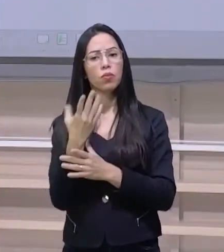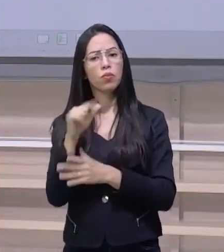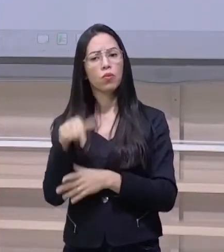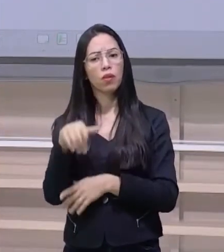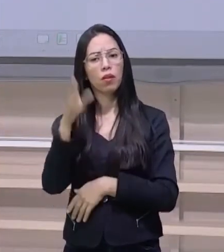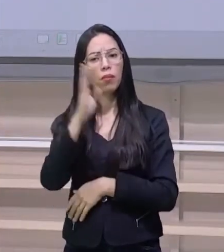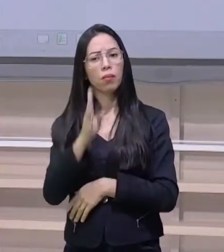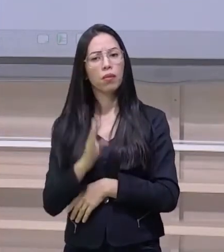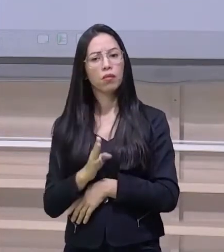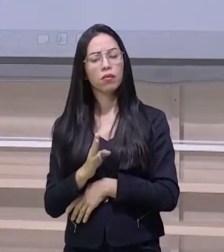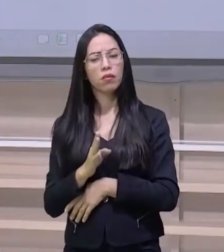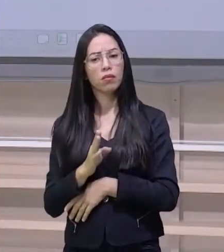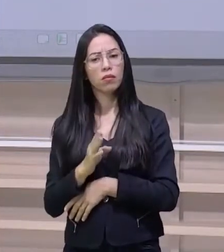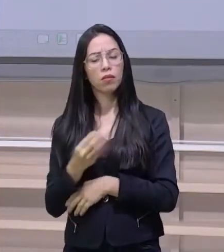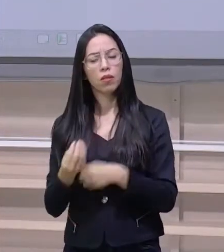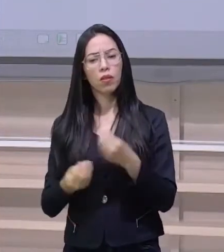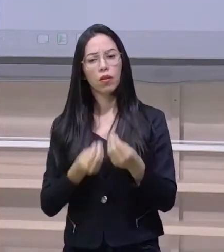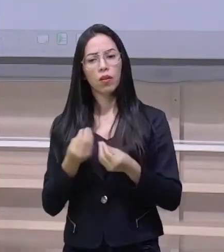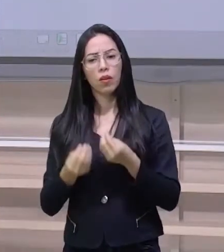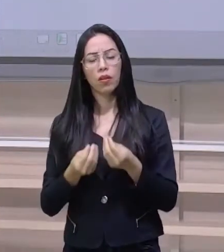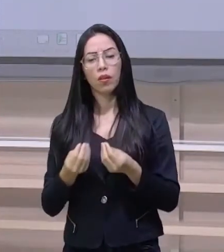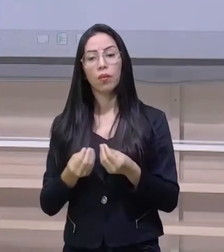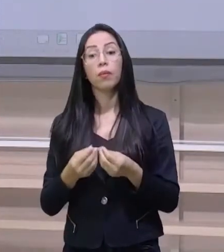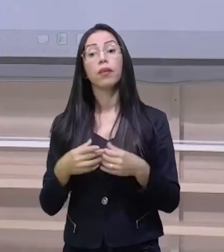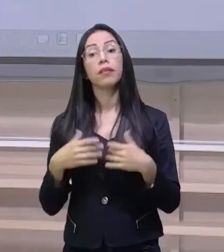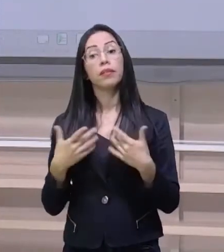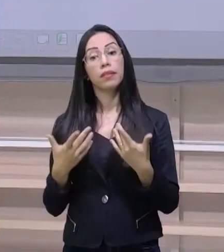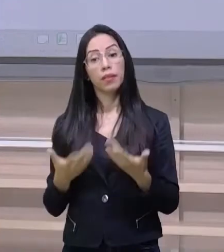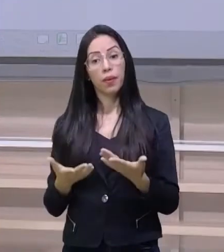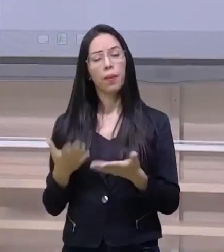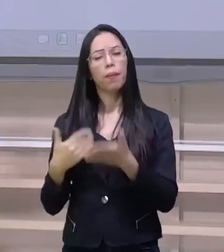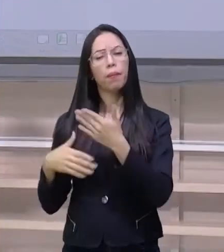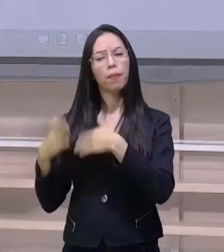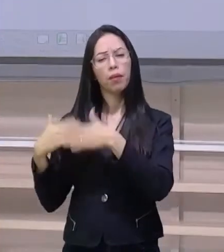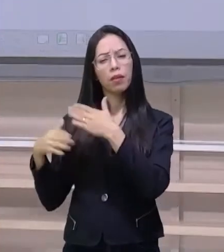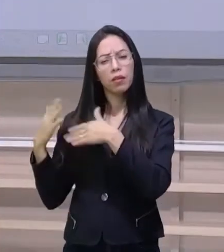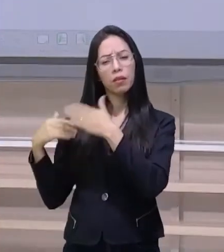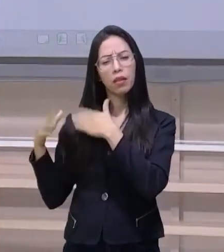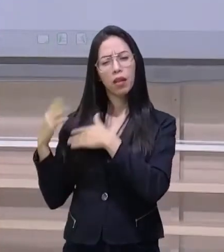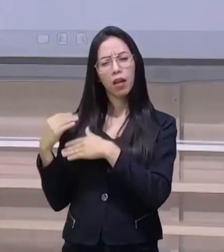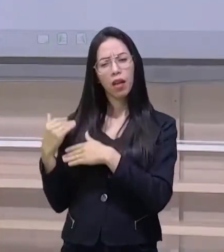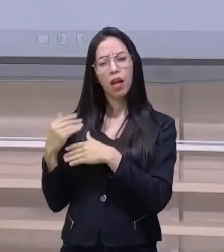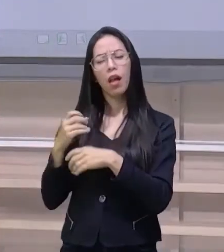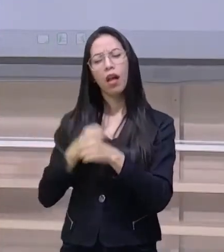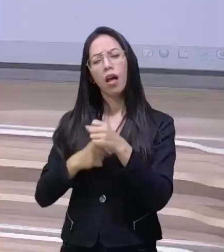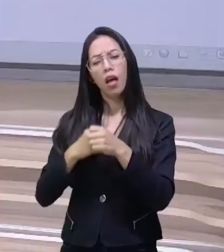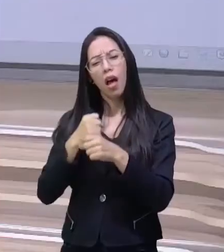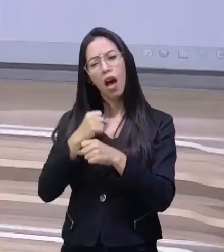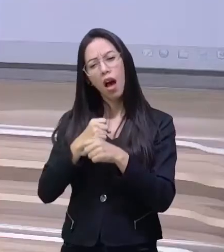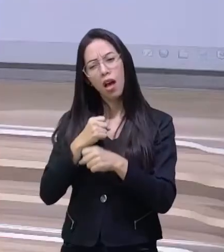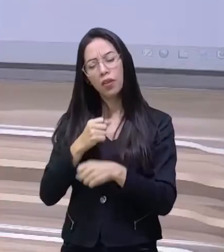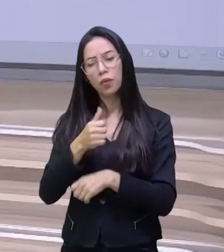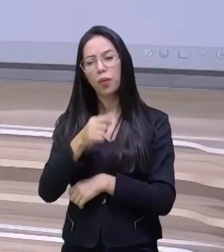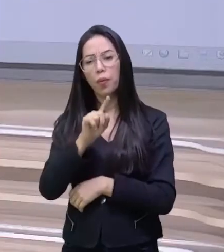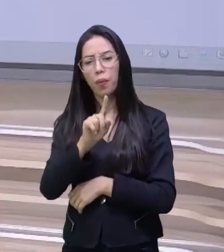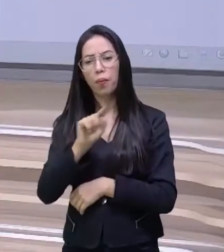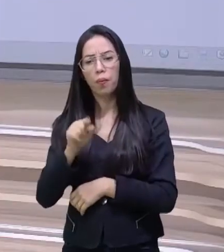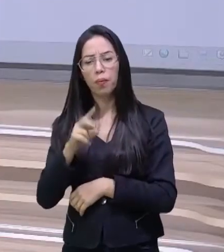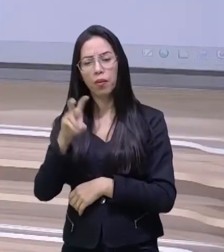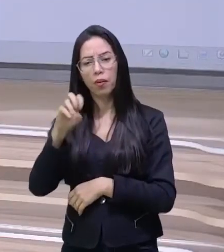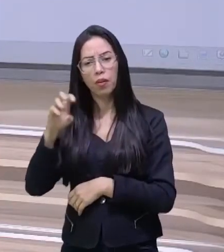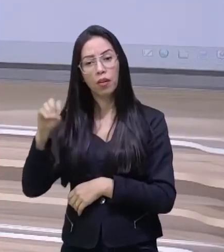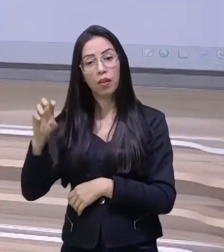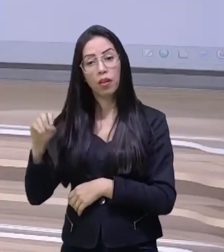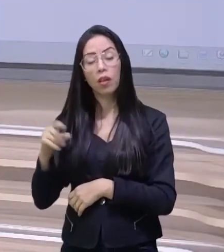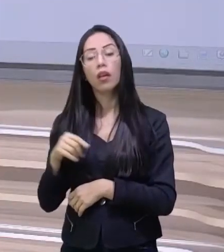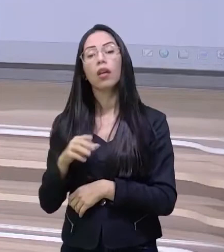Brasil? Você sabe? Quando descobriram o Brasil, lá no ano de 1500, que com certeza você já